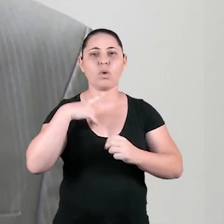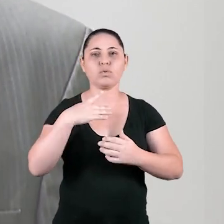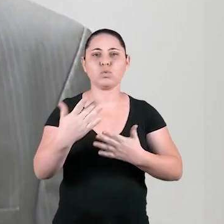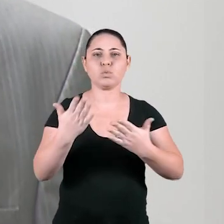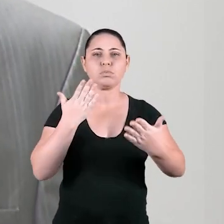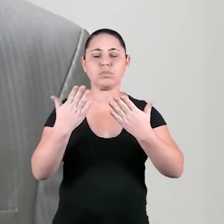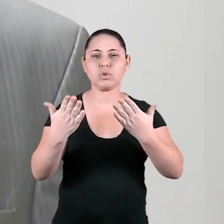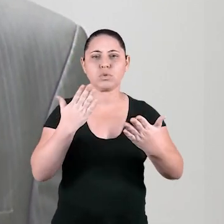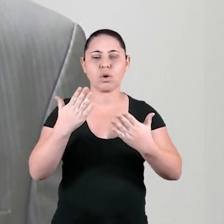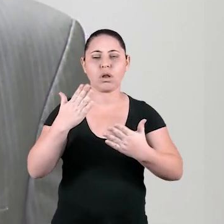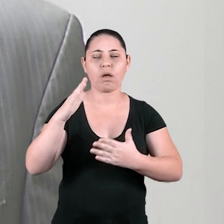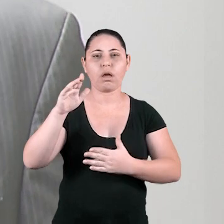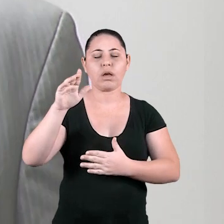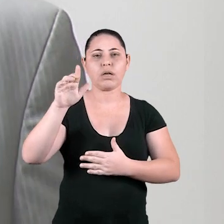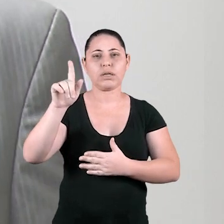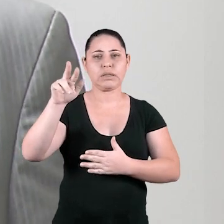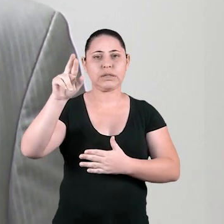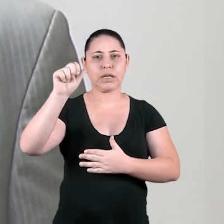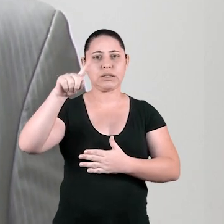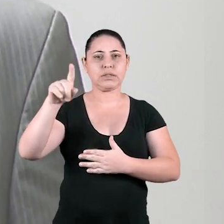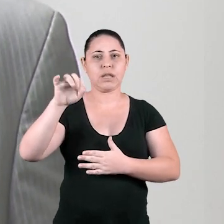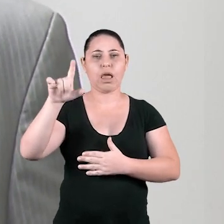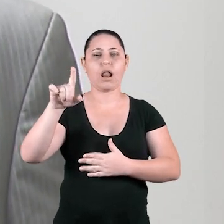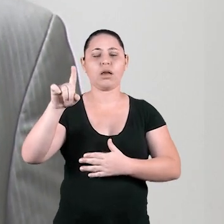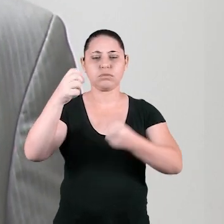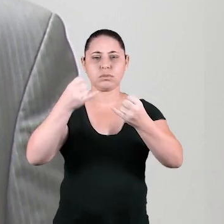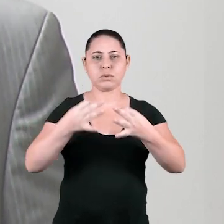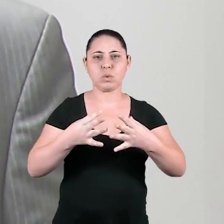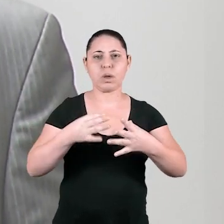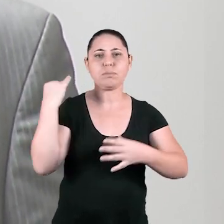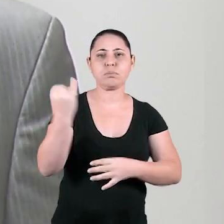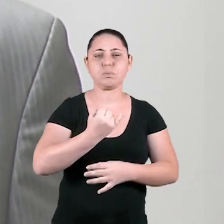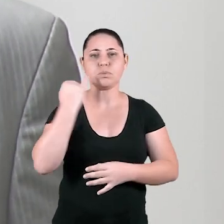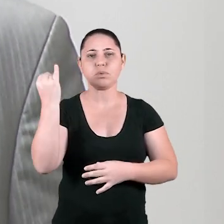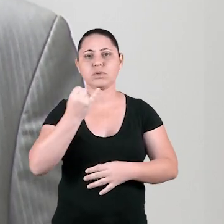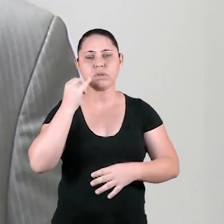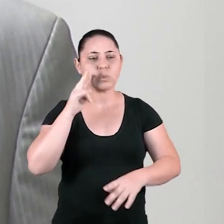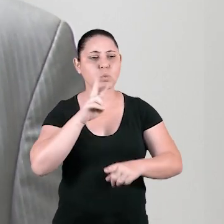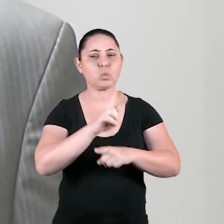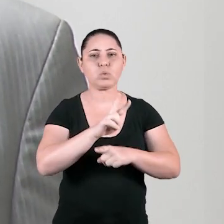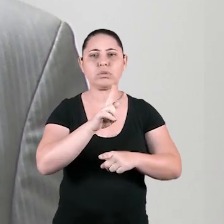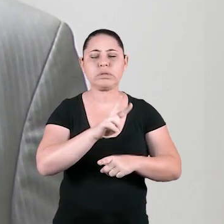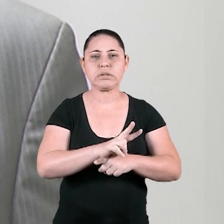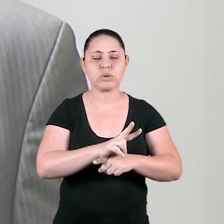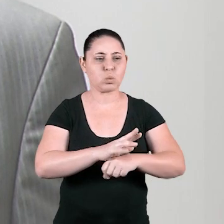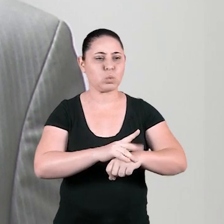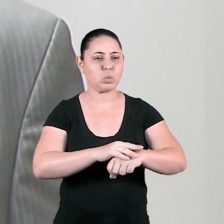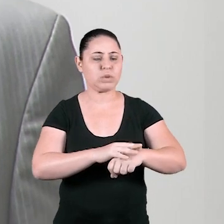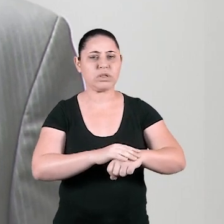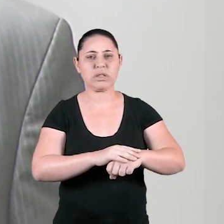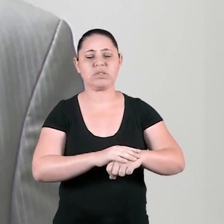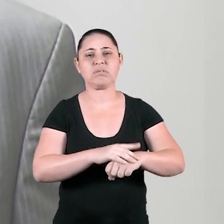psicóloga Graziela Mungelli. Ela falou um pouco sobre a importância de um tratamento multidisciplinar para quem sofre com uma doença como